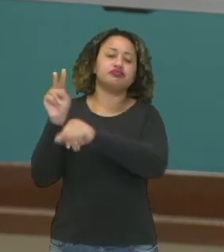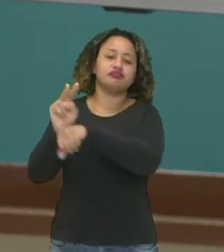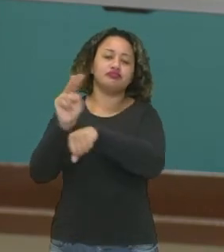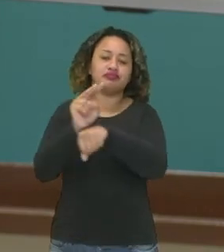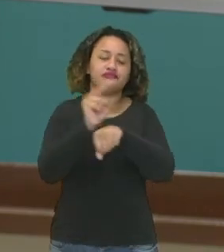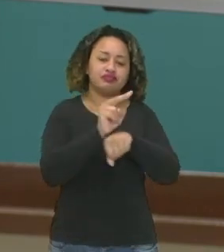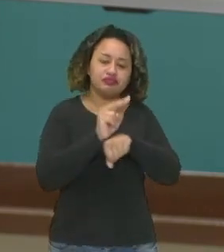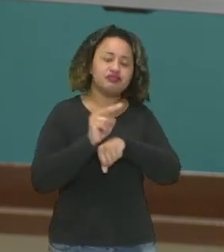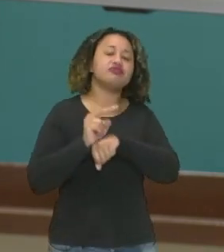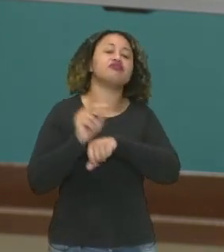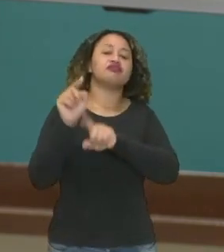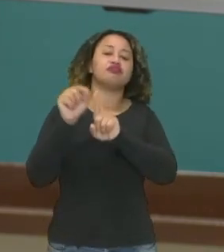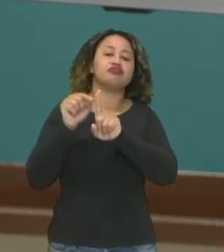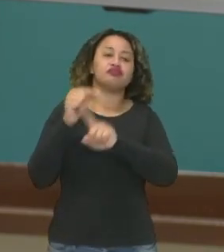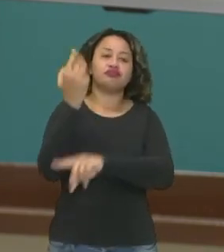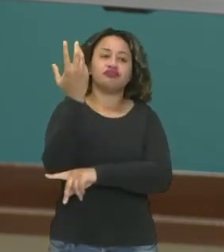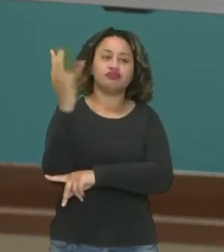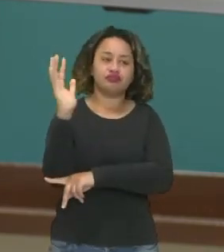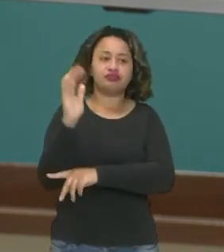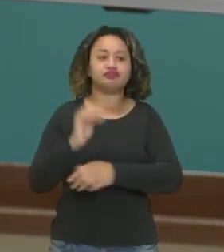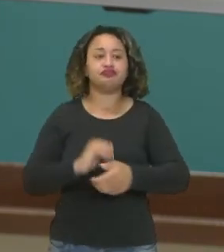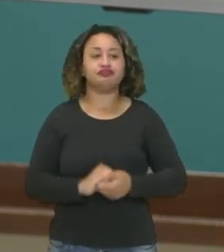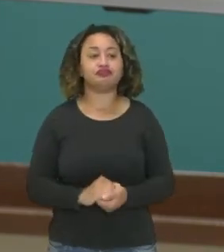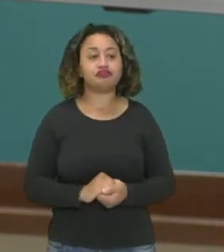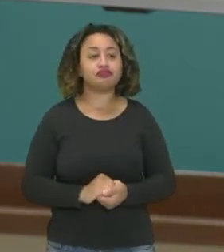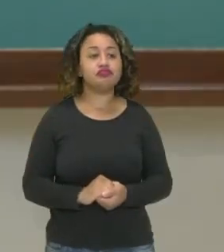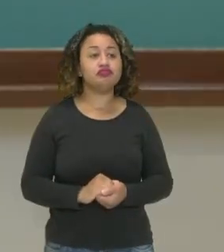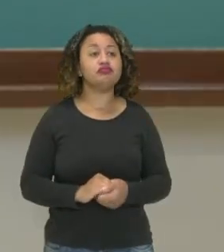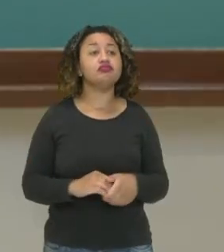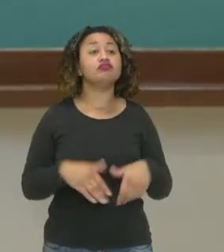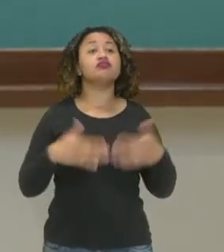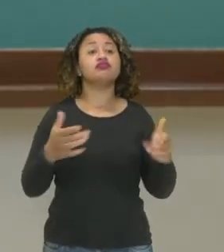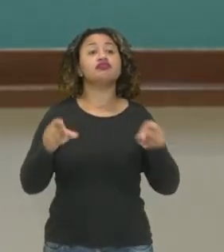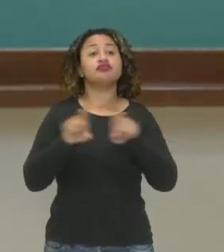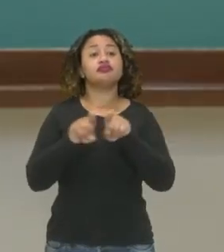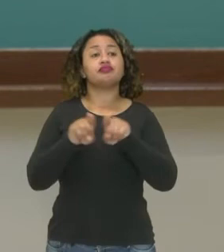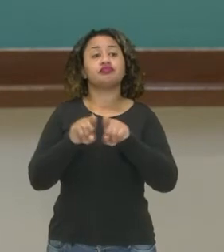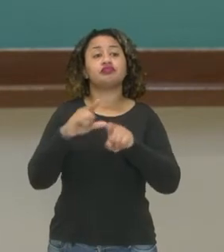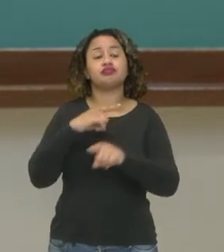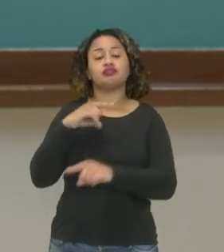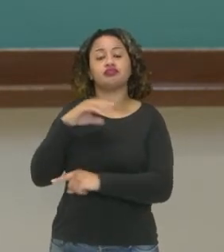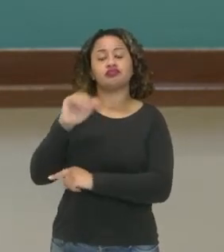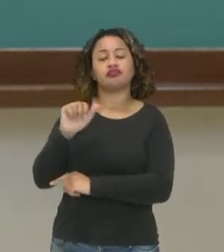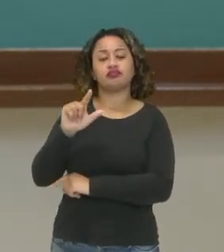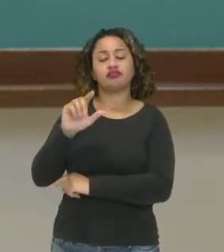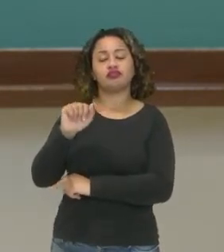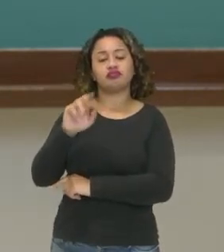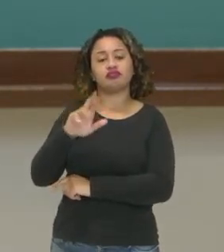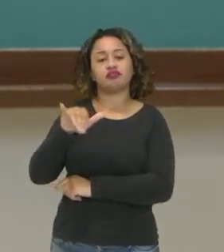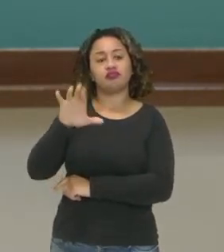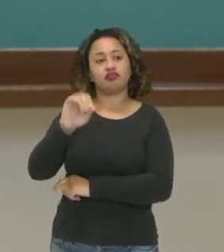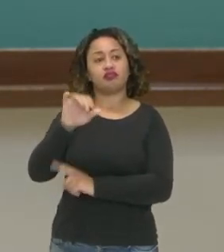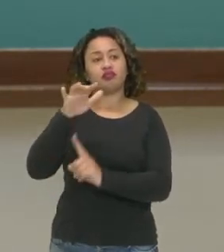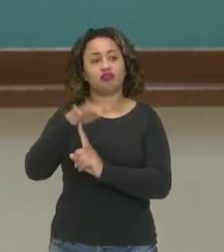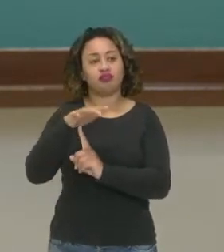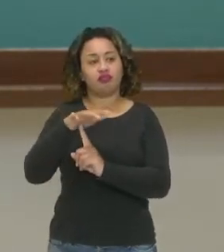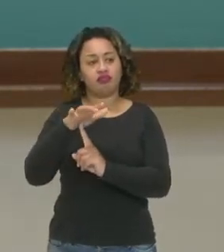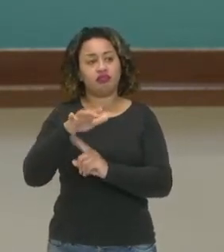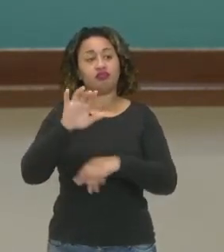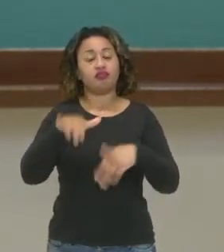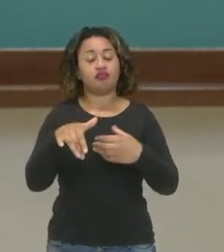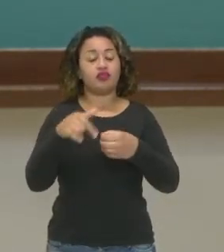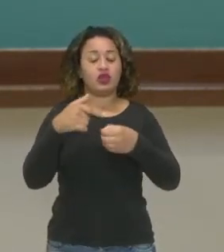protegendo esse tipo de árvore, beleza? O calcário, olha o calcário no Paraná. Na região metropolitana, então,